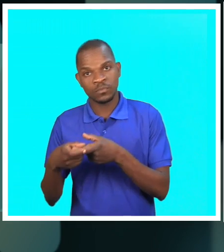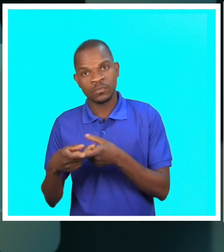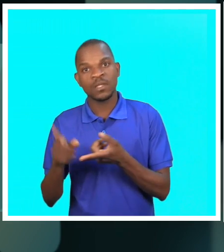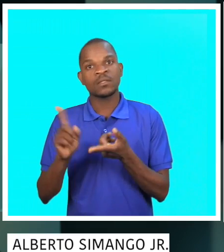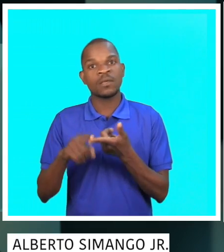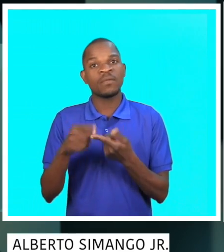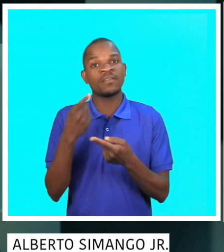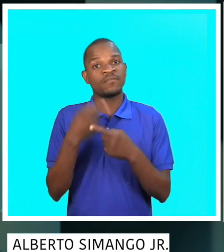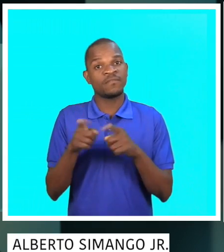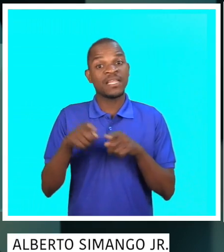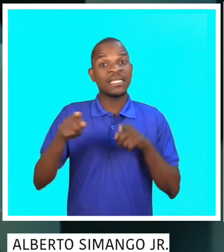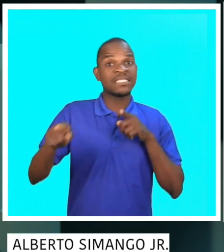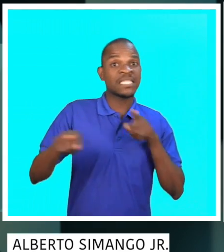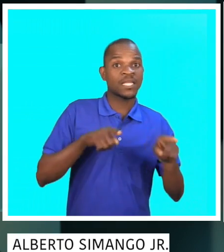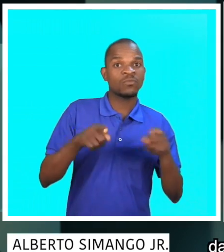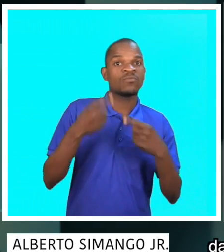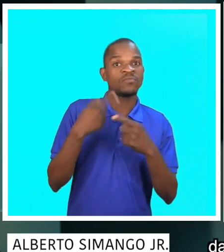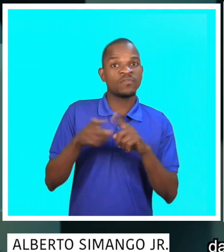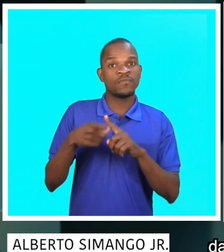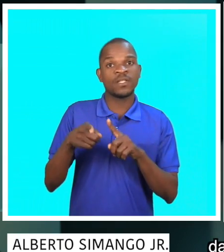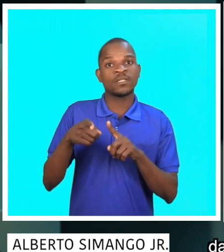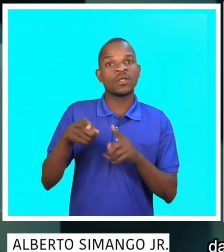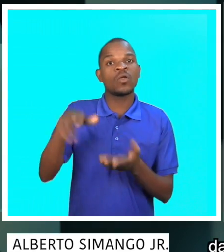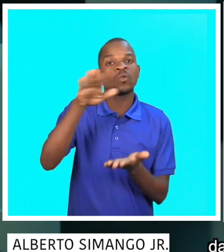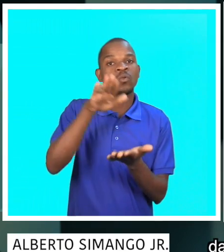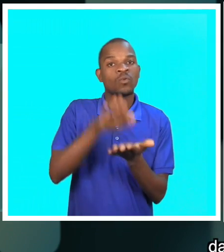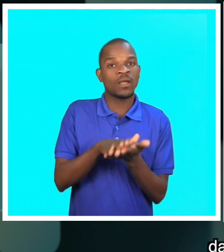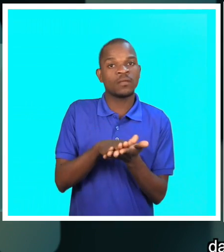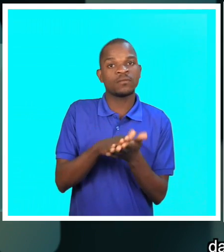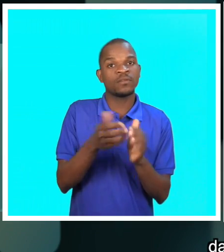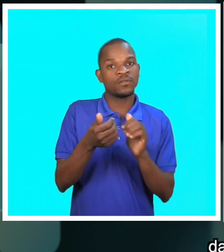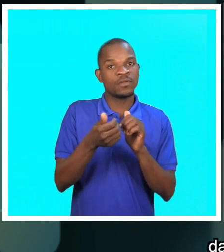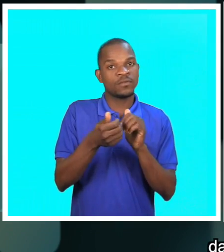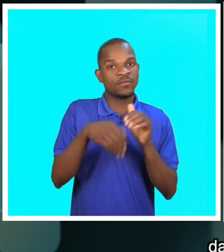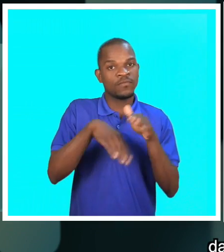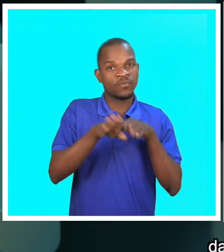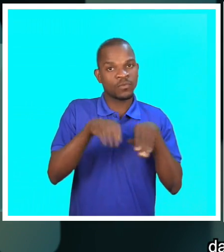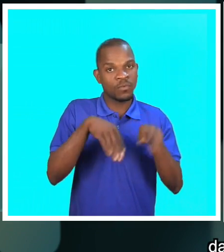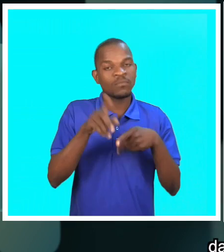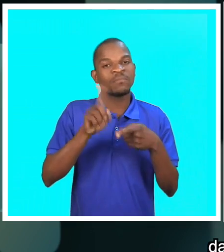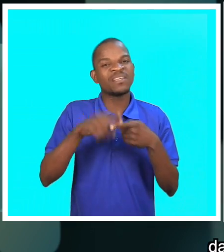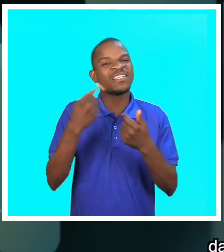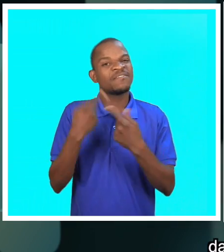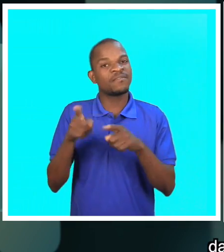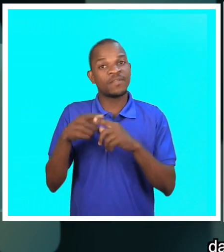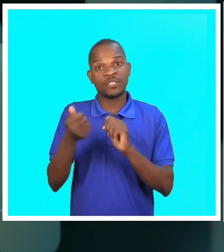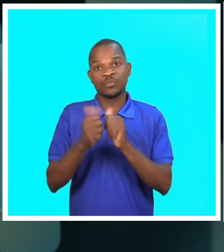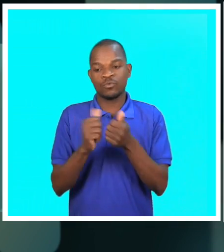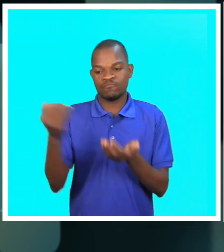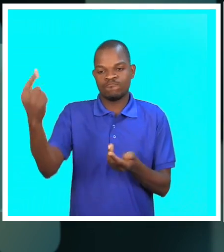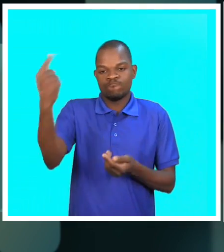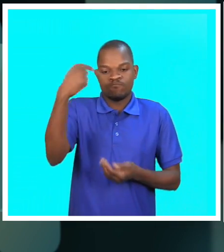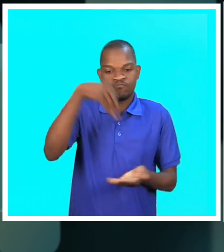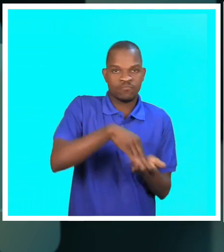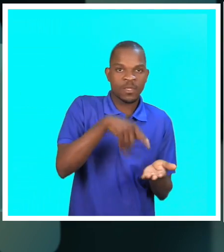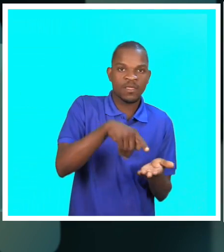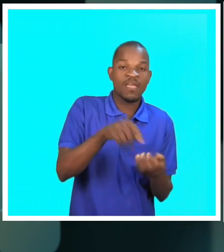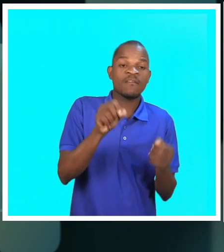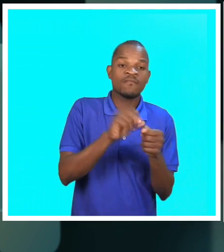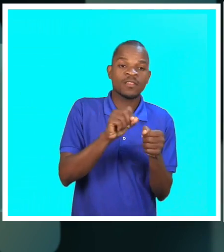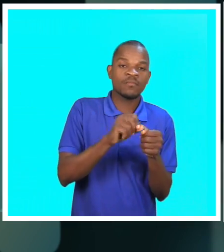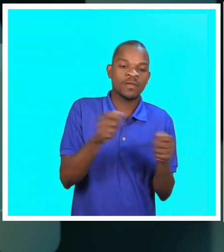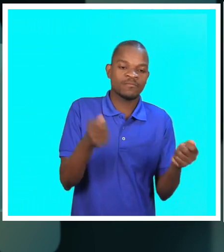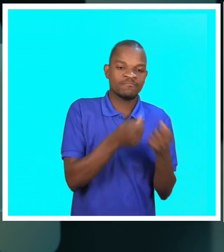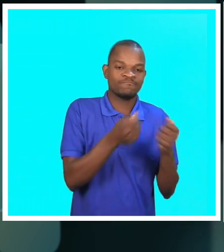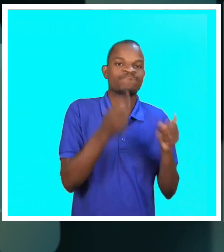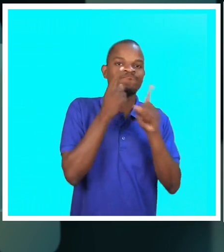clubes, assim como os olheiros das diversas academias de futebol e de outras modalidades, viessem aqui fazer